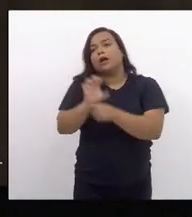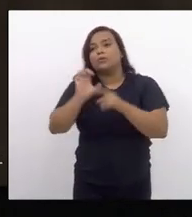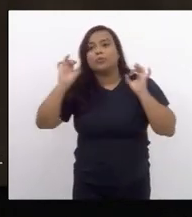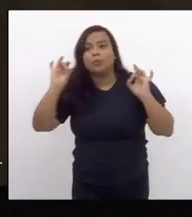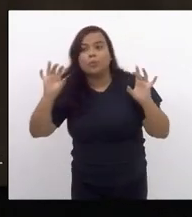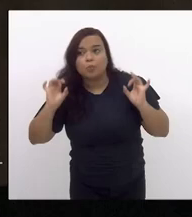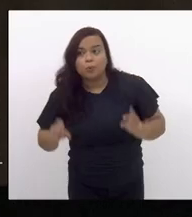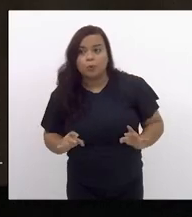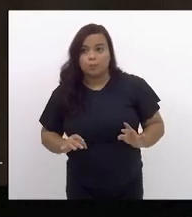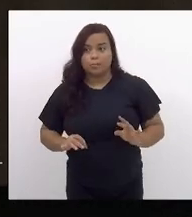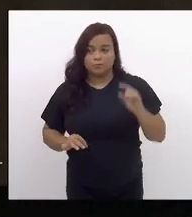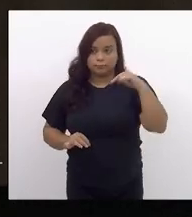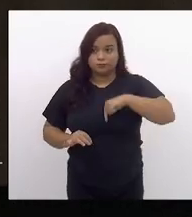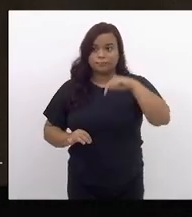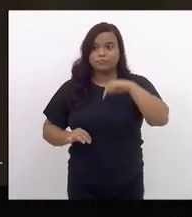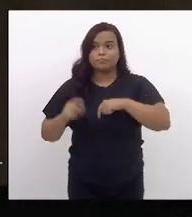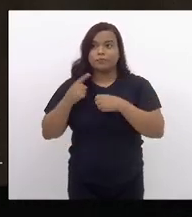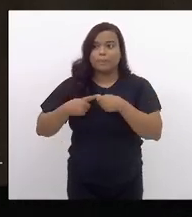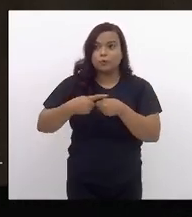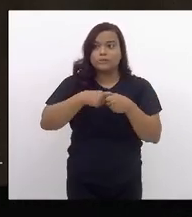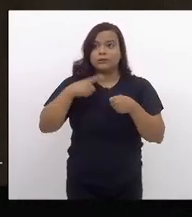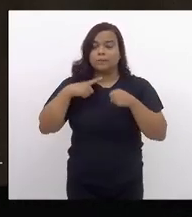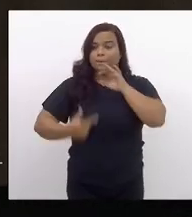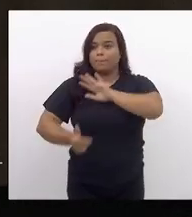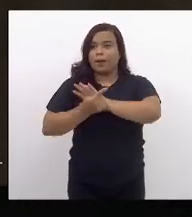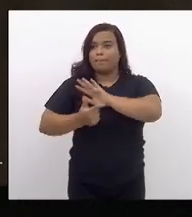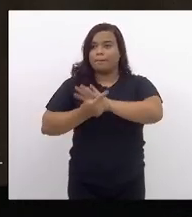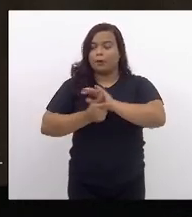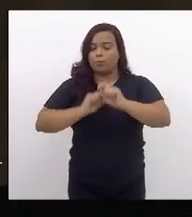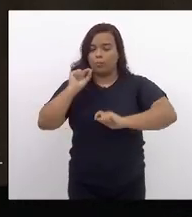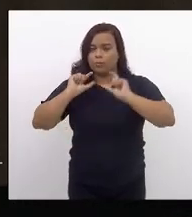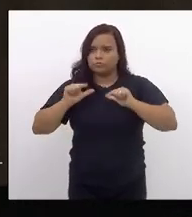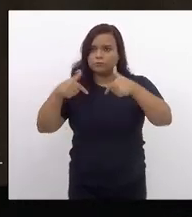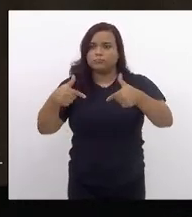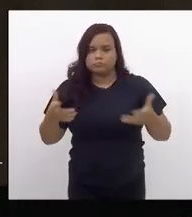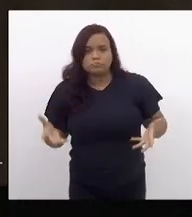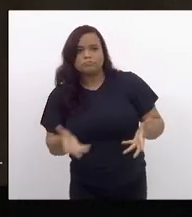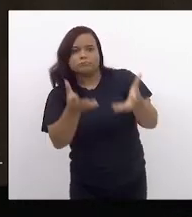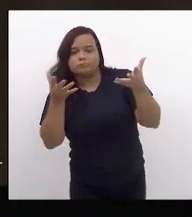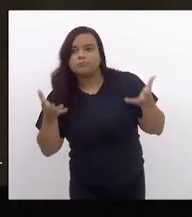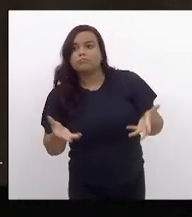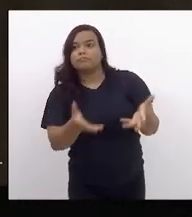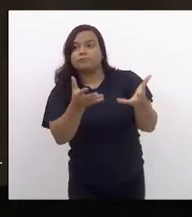nossos municípios, um papel de estimular, digamos assim,